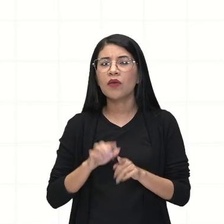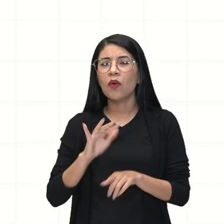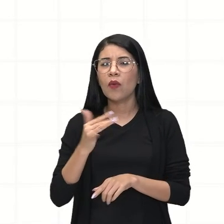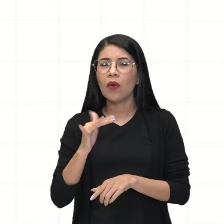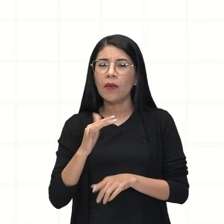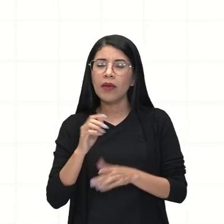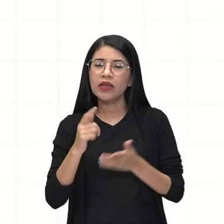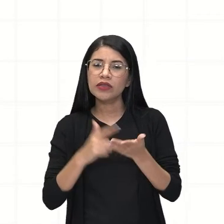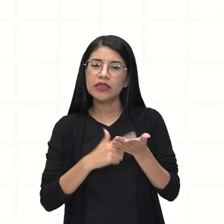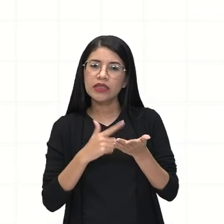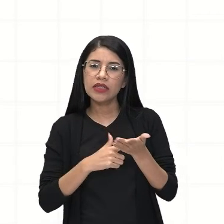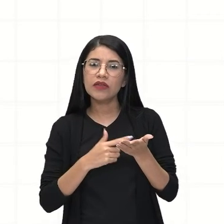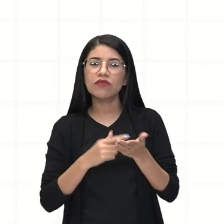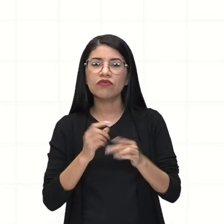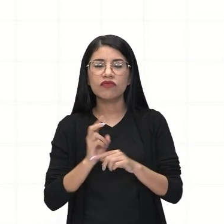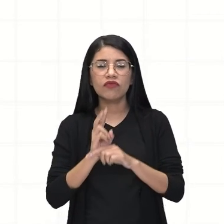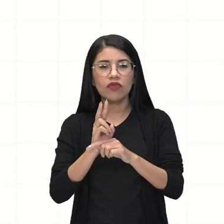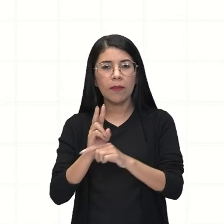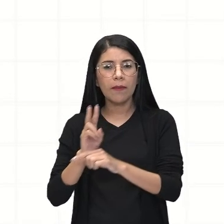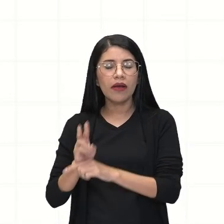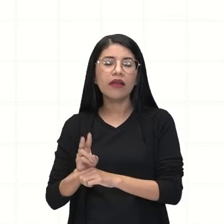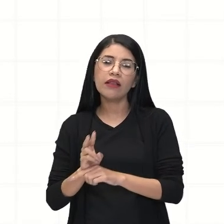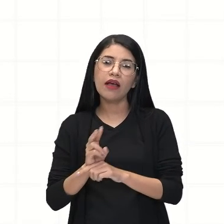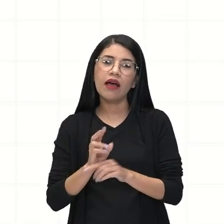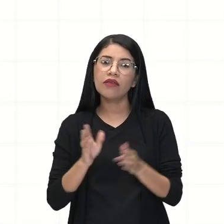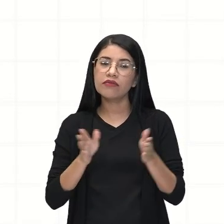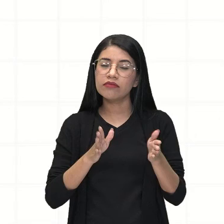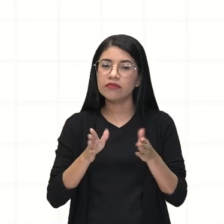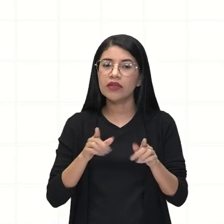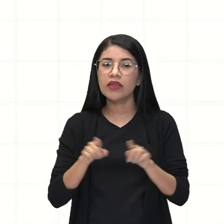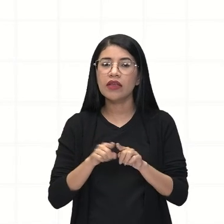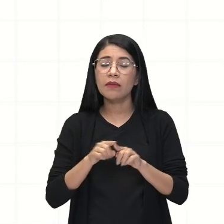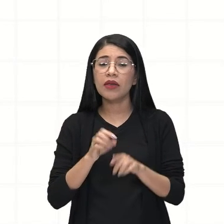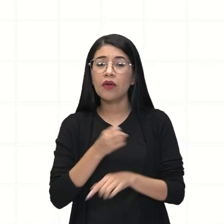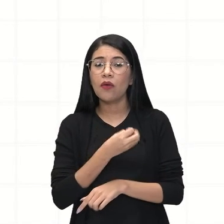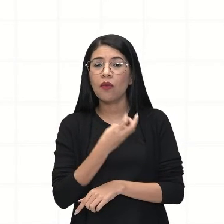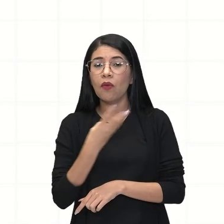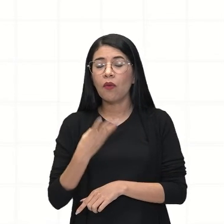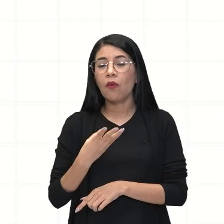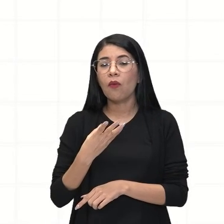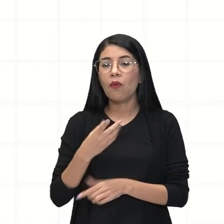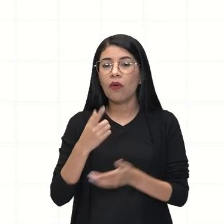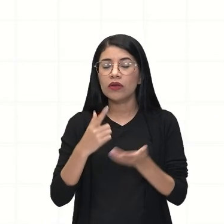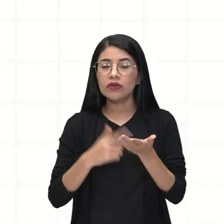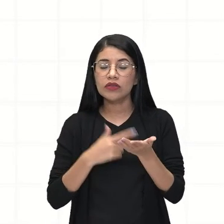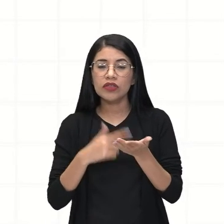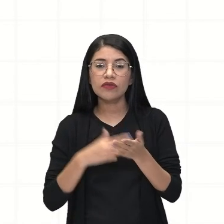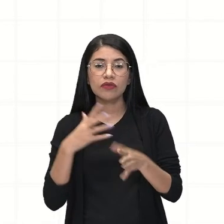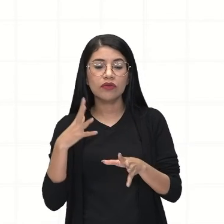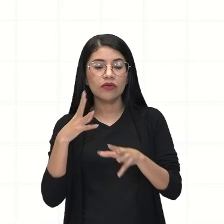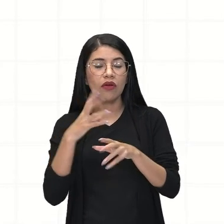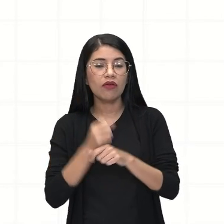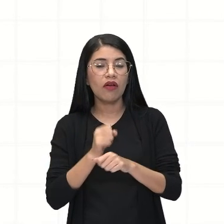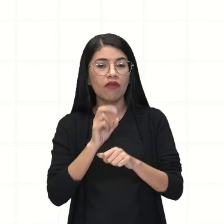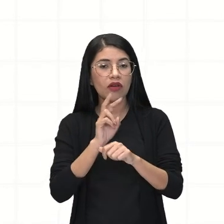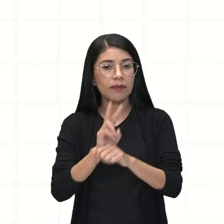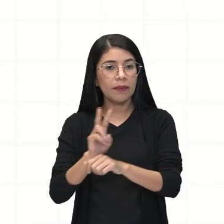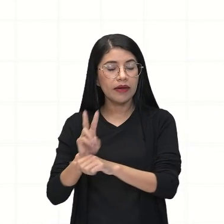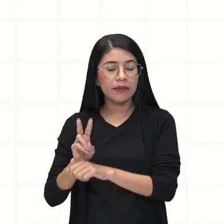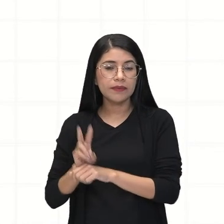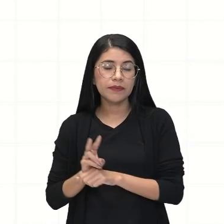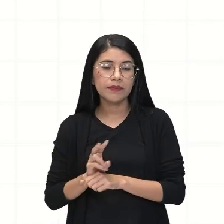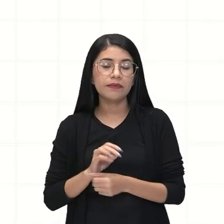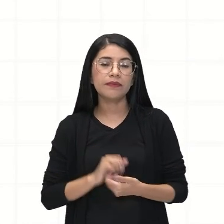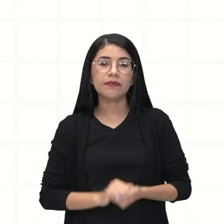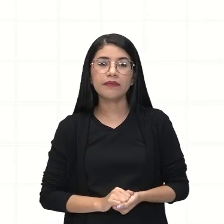período pesquisado? Quantos livros foram emprestados no total? Então, se a gente observar no